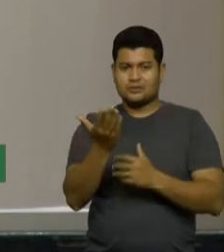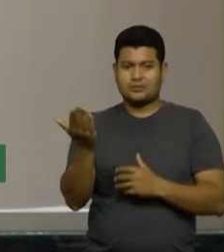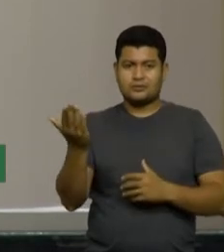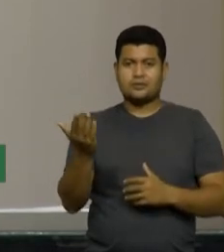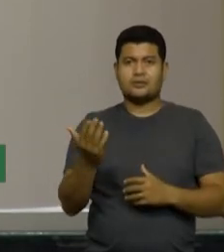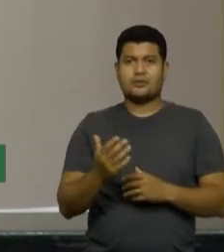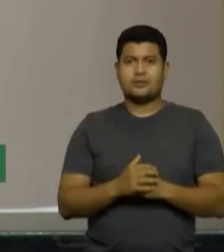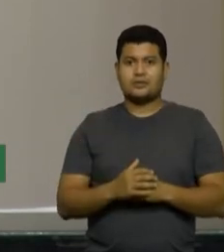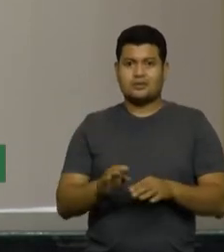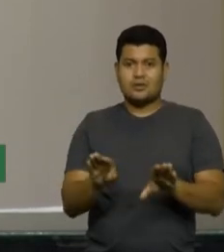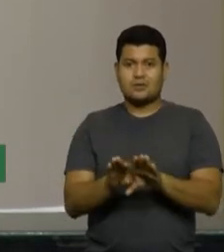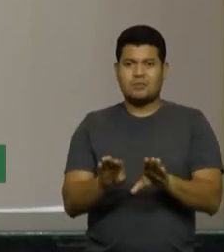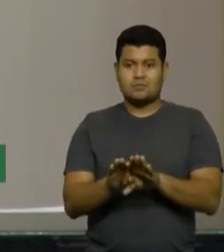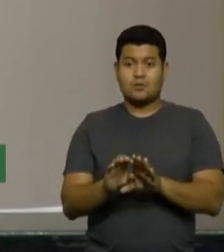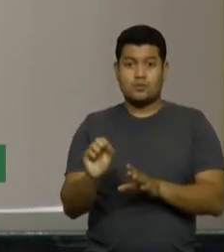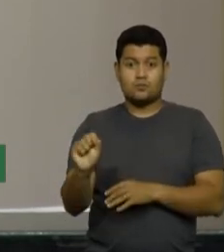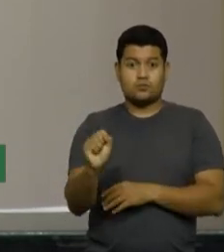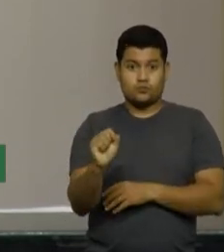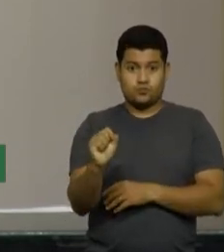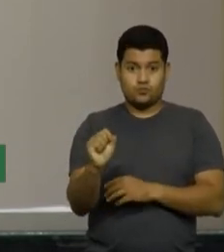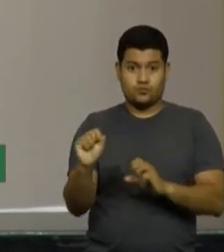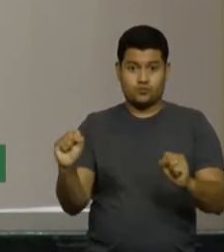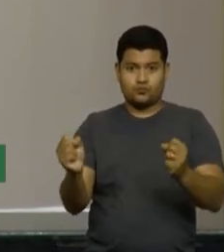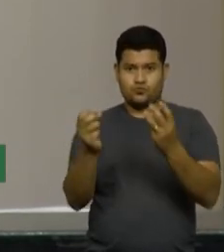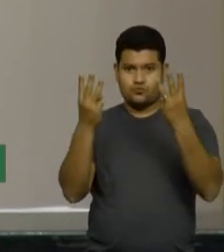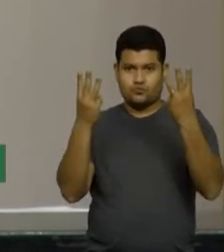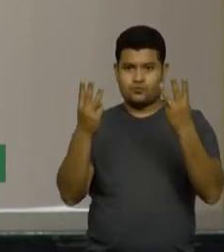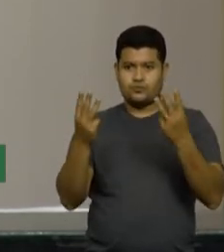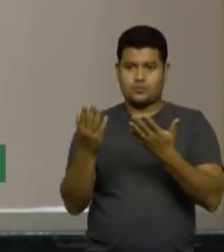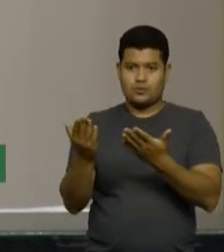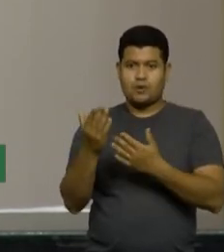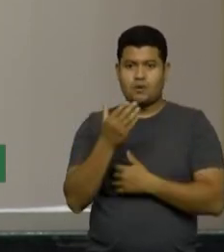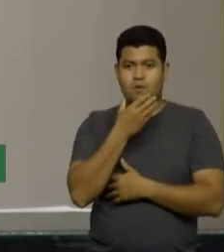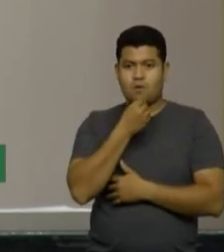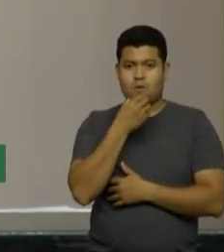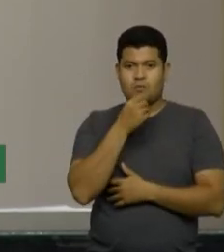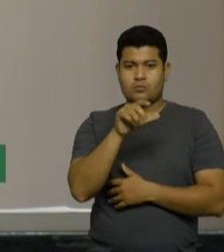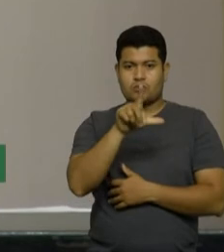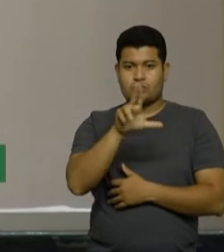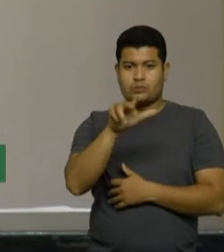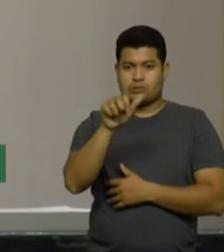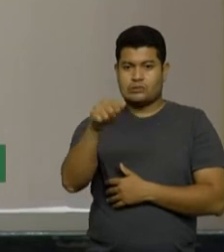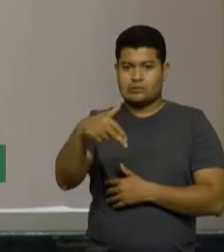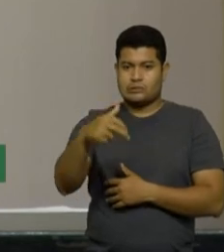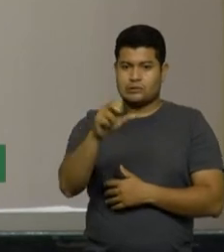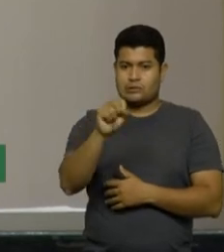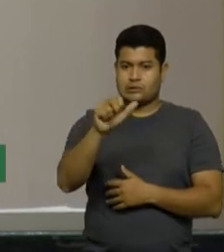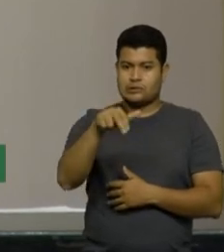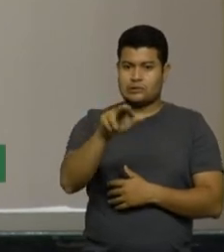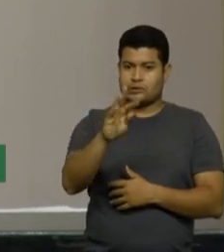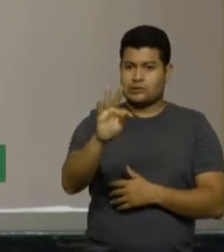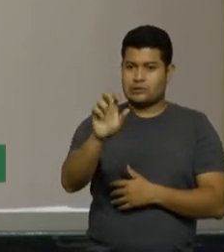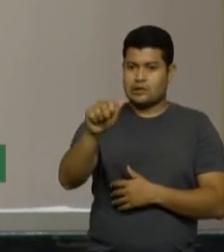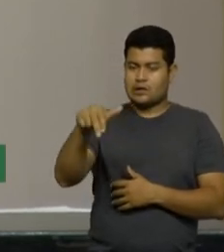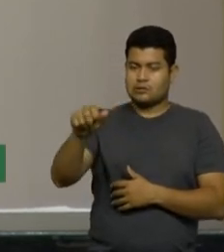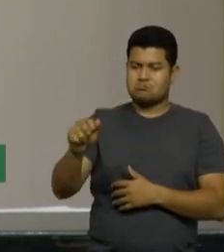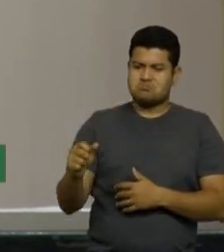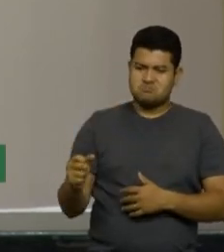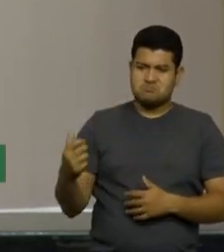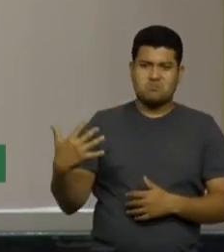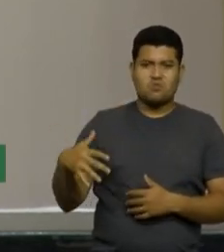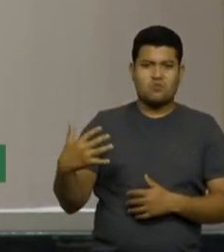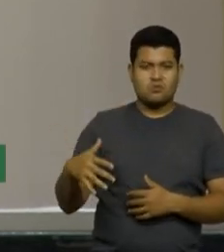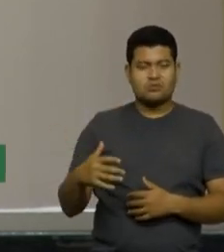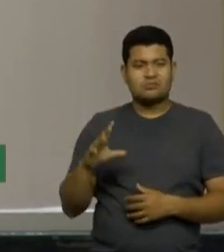Luan Santana, um show nacional nesse grande evento, que é o aniversário de 33